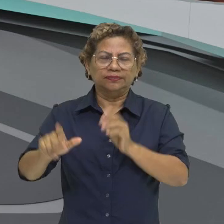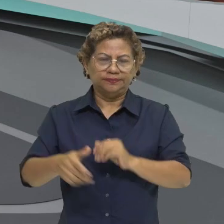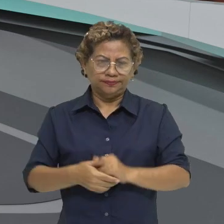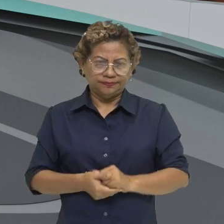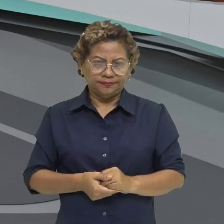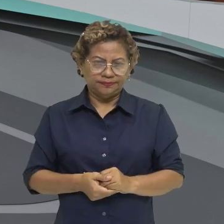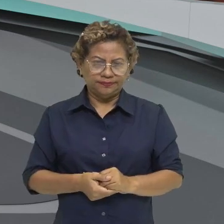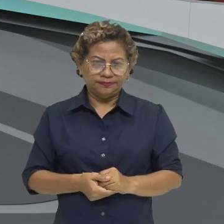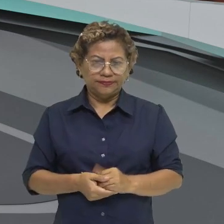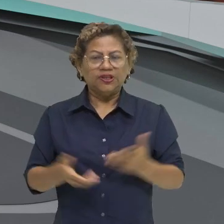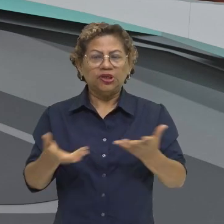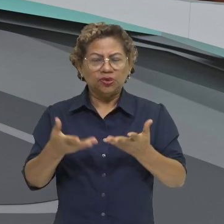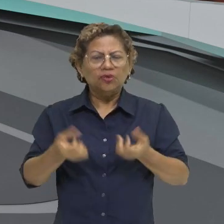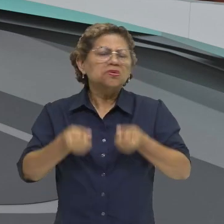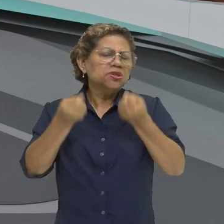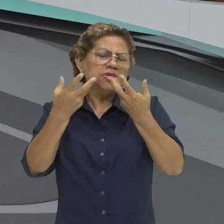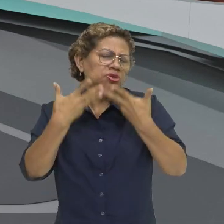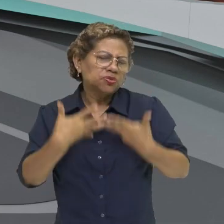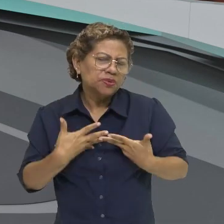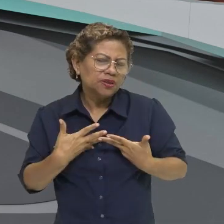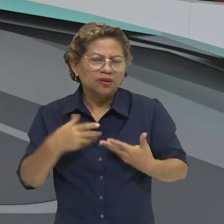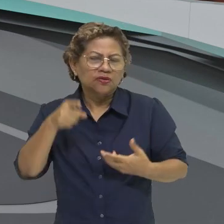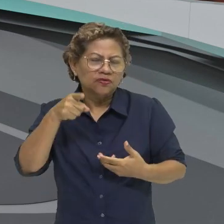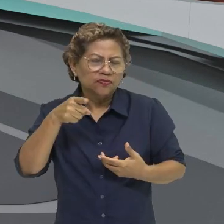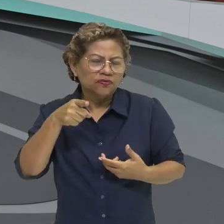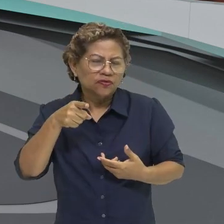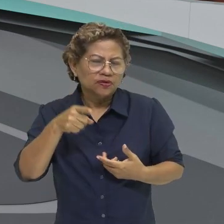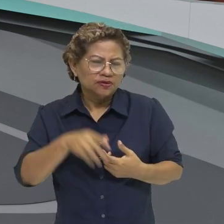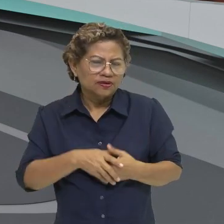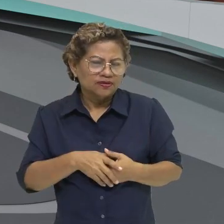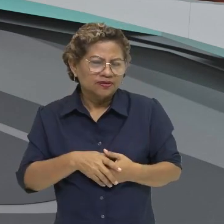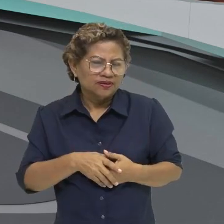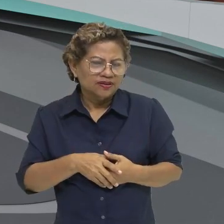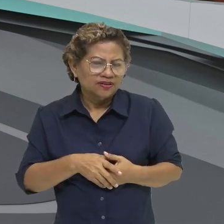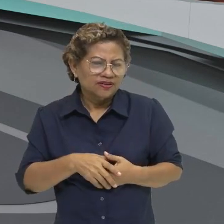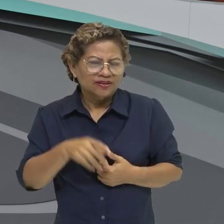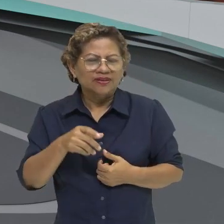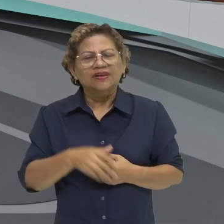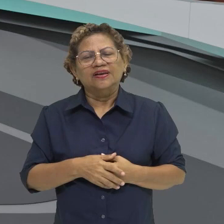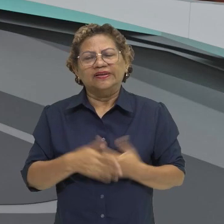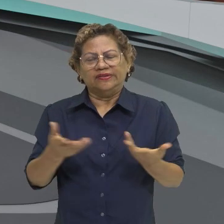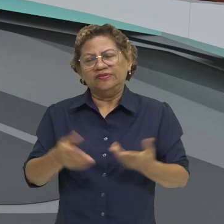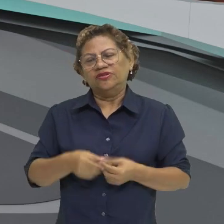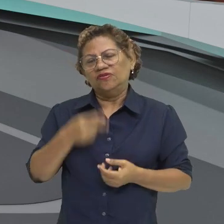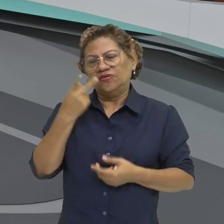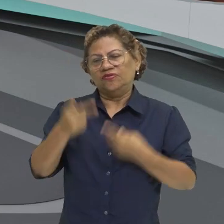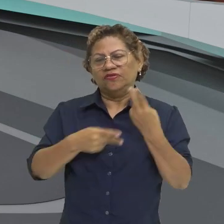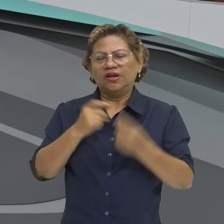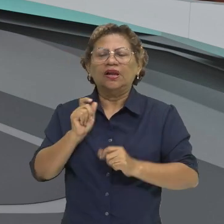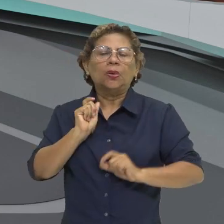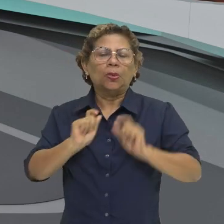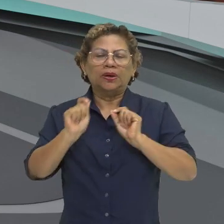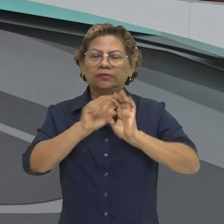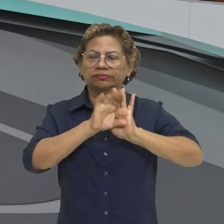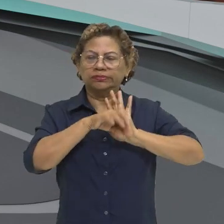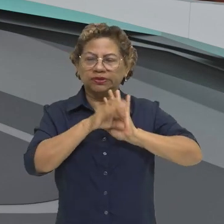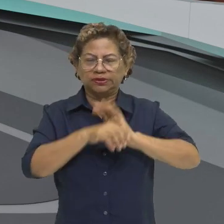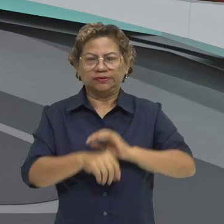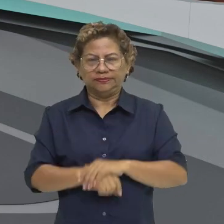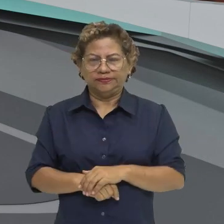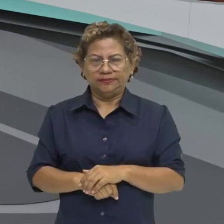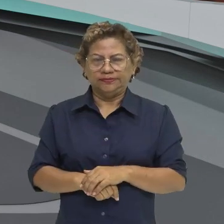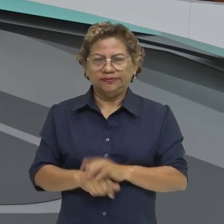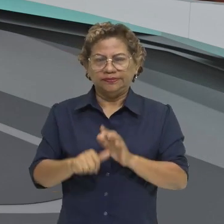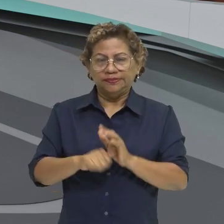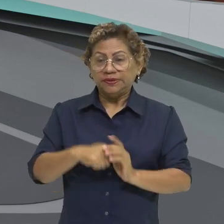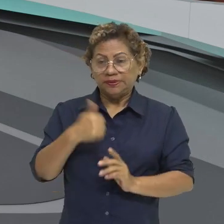Então conceitua para mim. Enquanto você está conceituando aqui, eu já vou te explicar, né? Uma das primeiras definições de literatura é que